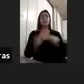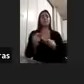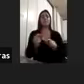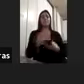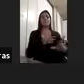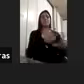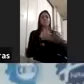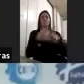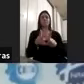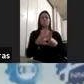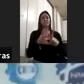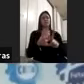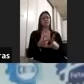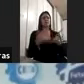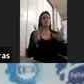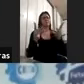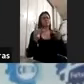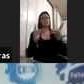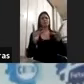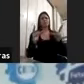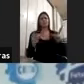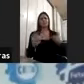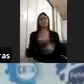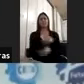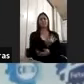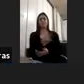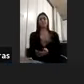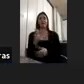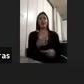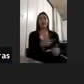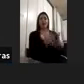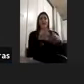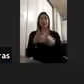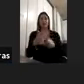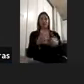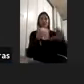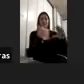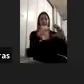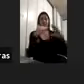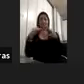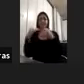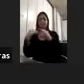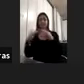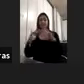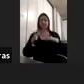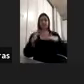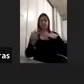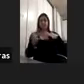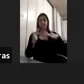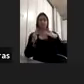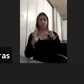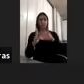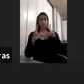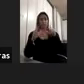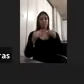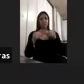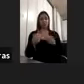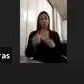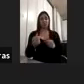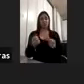greve. Sim. E esses vídeos estão circulando muito. Olha que coisa interessante. Eu recebi